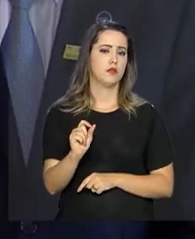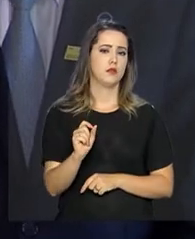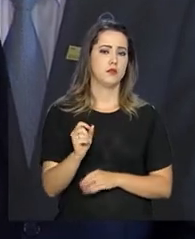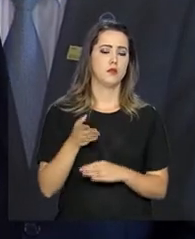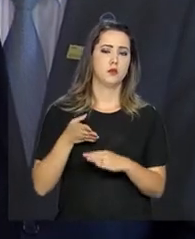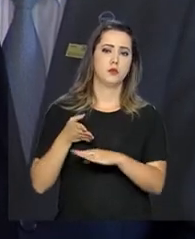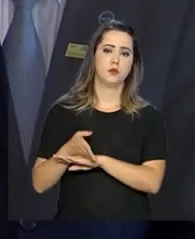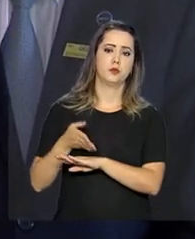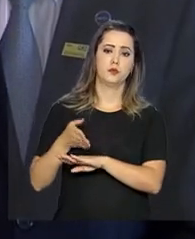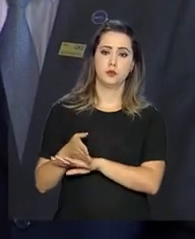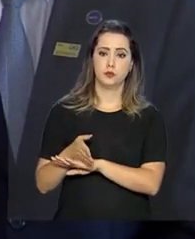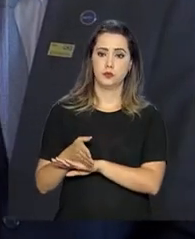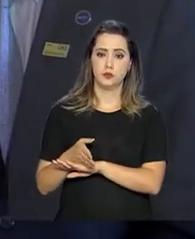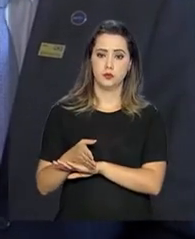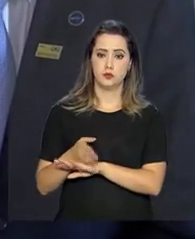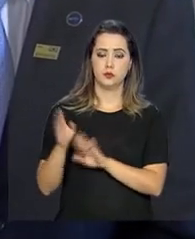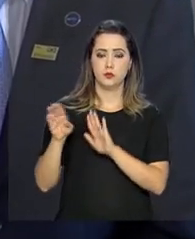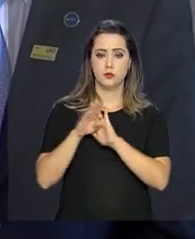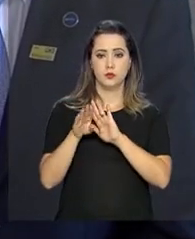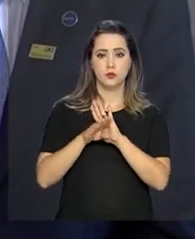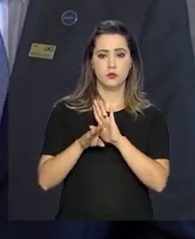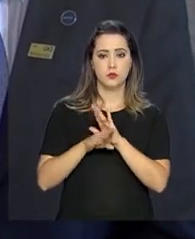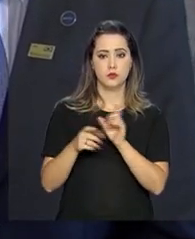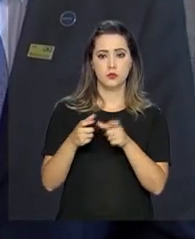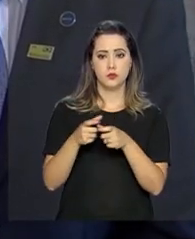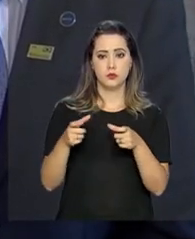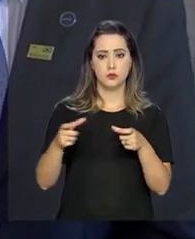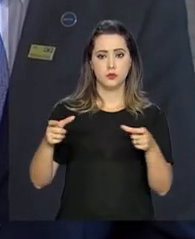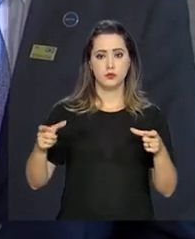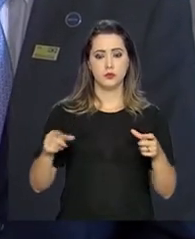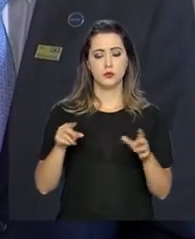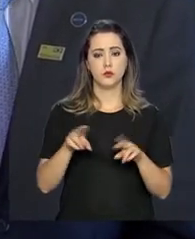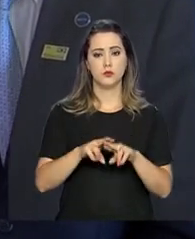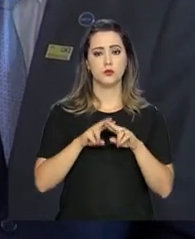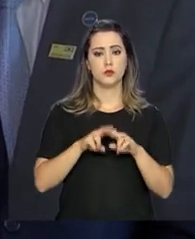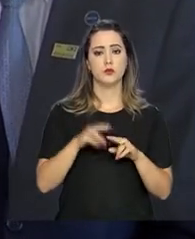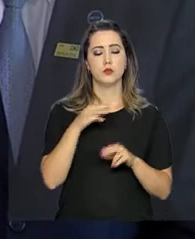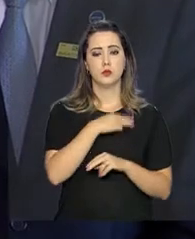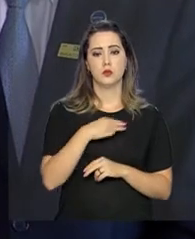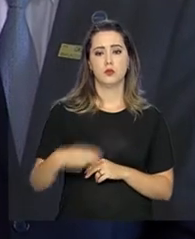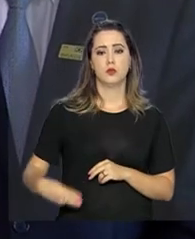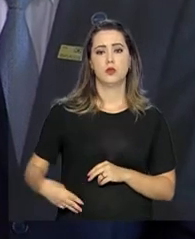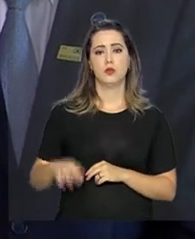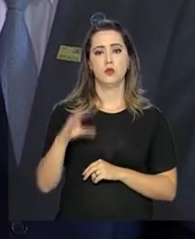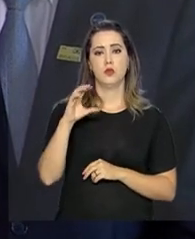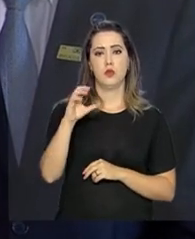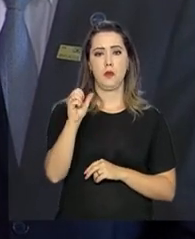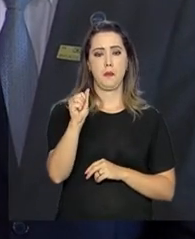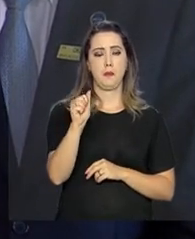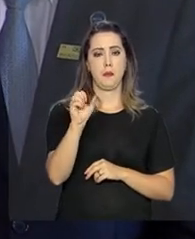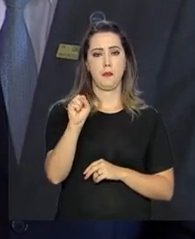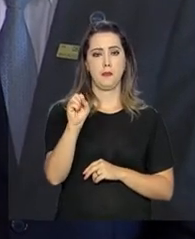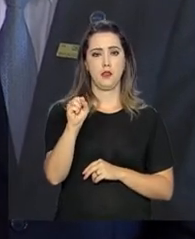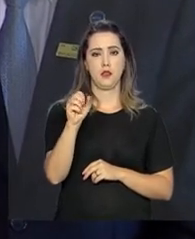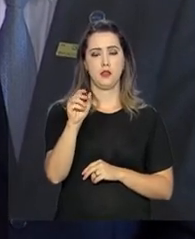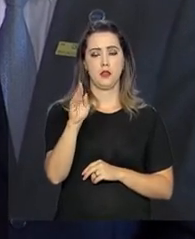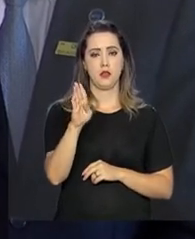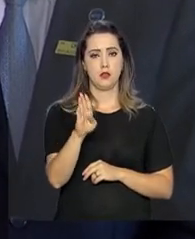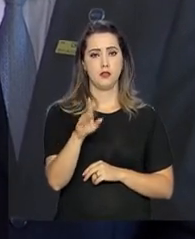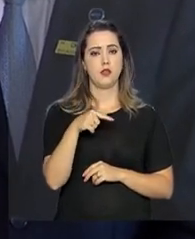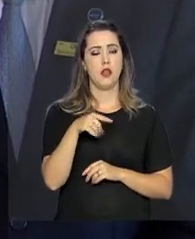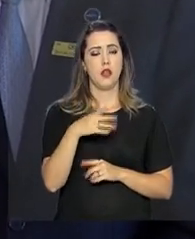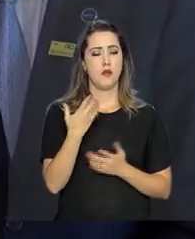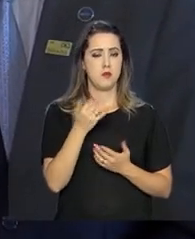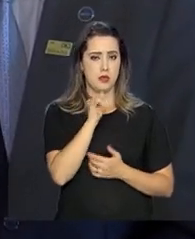entrando com um projeto amplo, coordenado aqui pelo ministro Kassab, na área de internet das coisas,